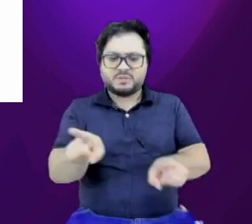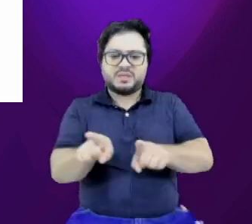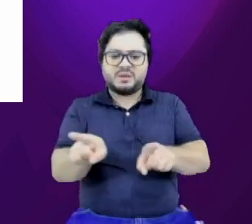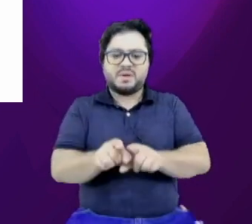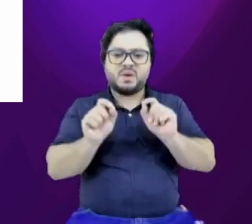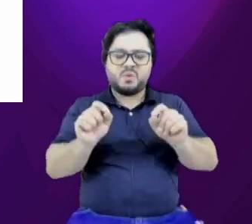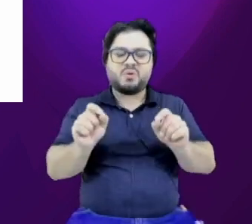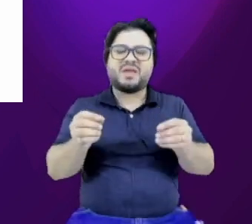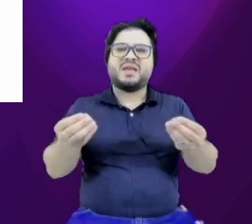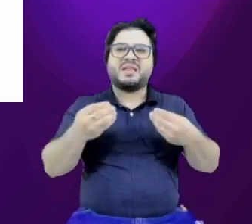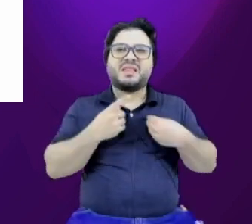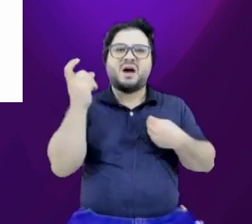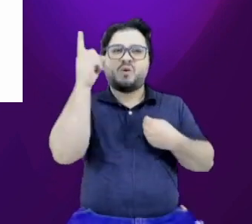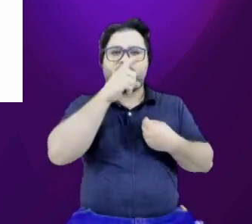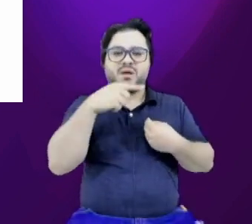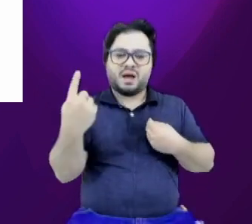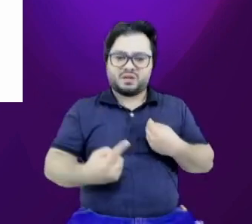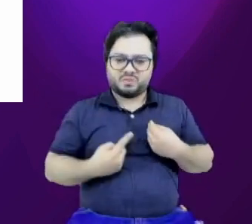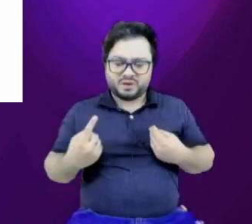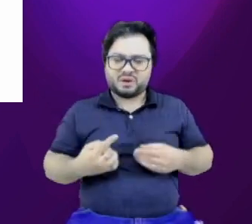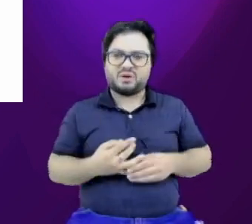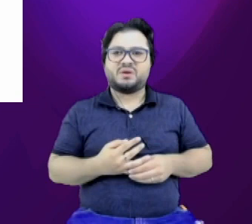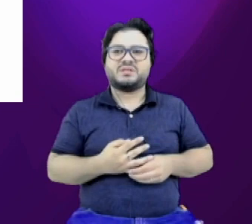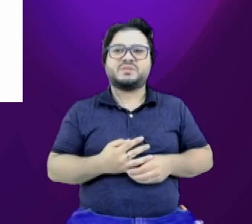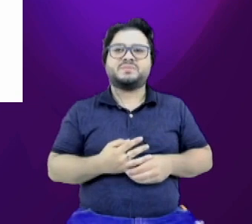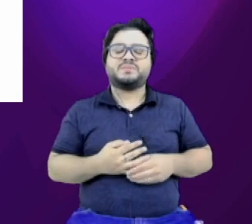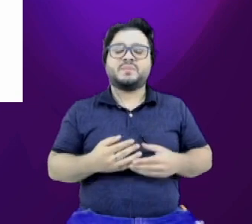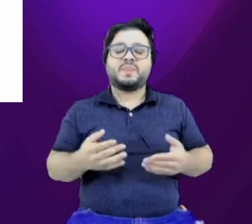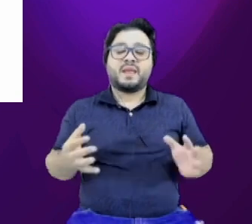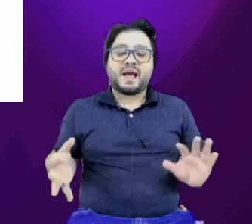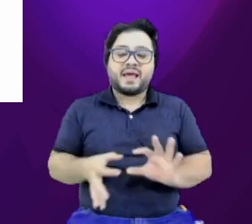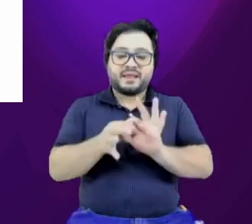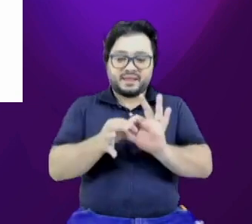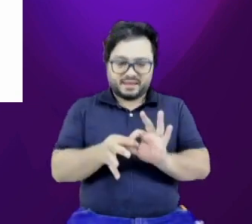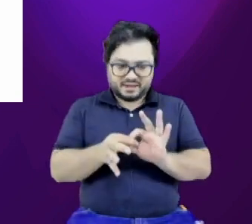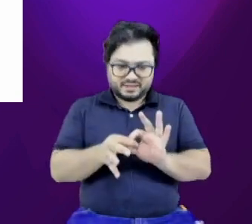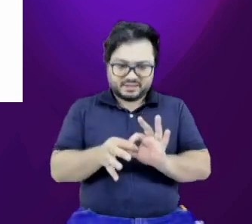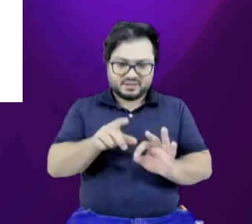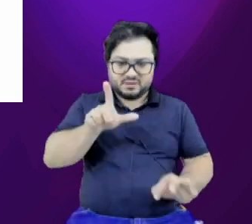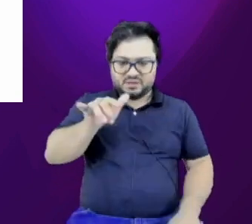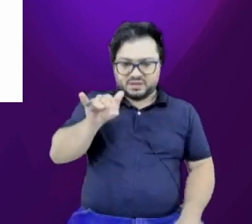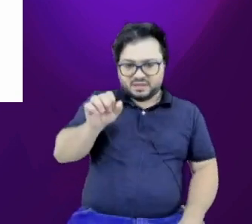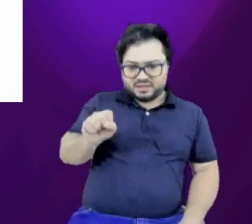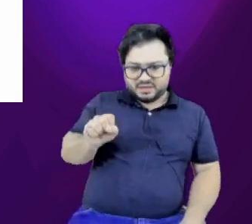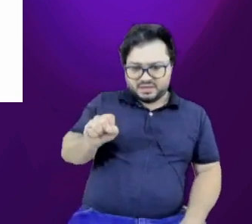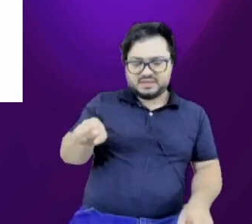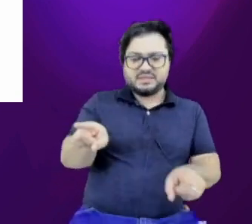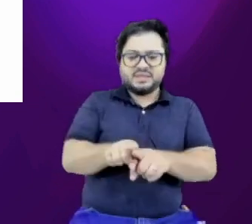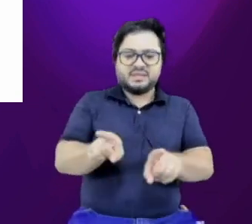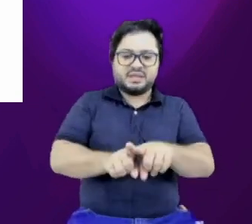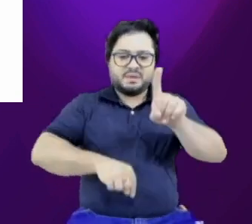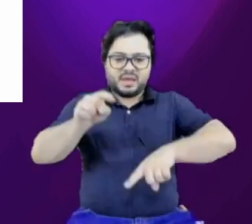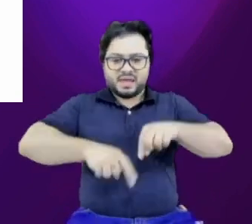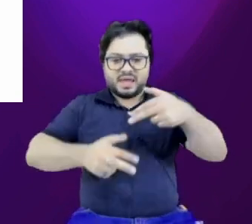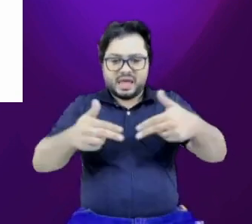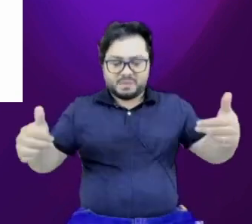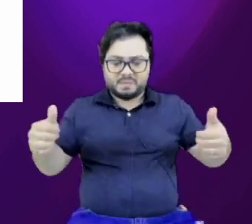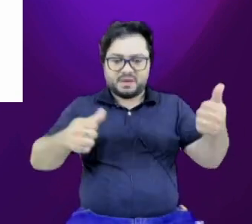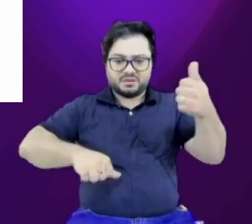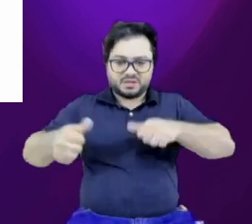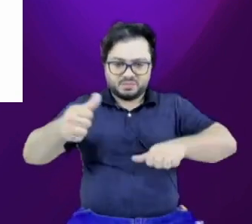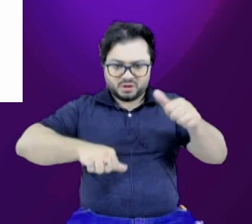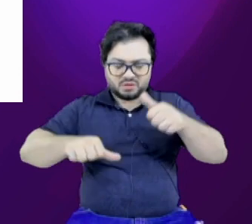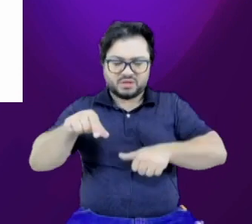fique complicado para nós. A integração entre LIS e equipamentos laboratoriais,